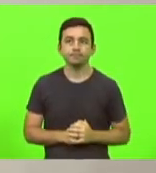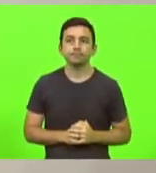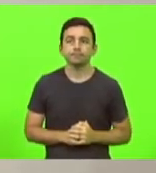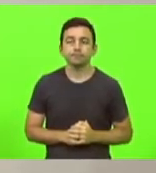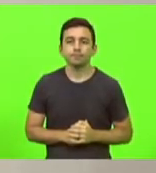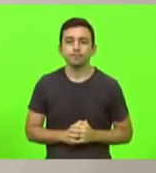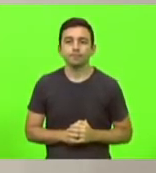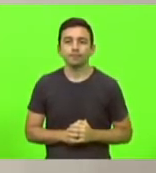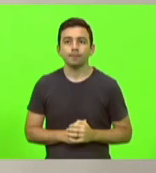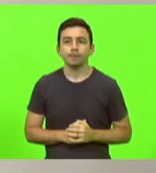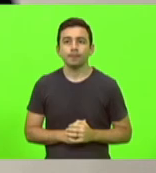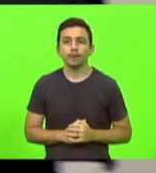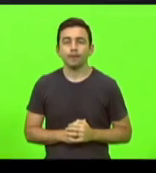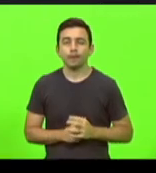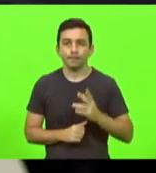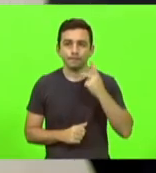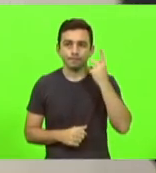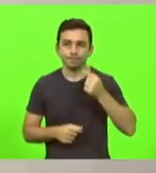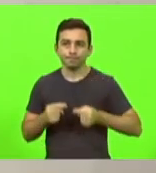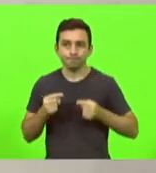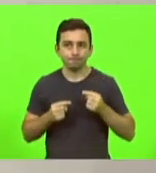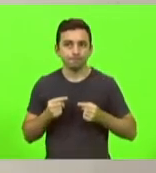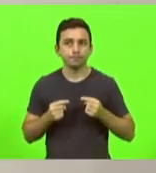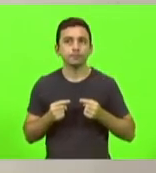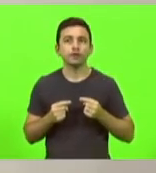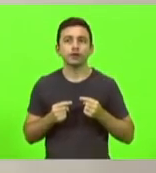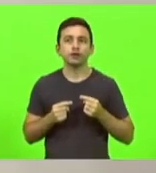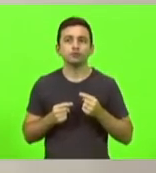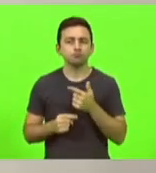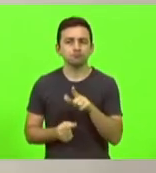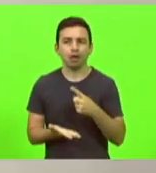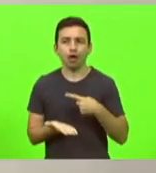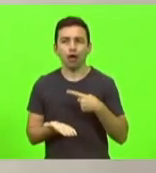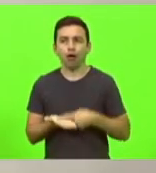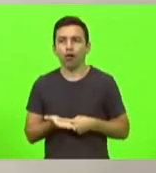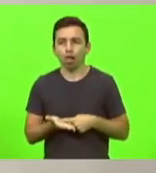Em política, nos meios políticos, não existe contrato,